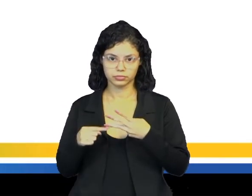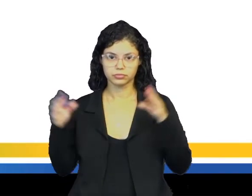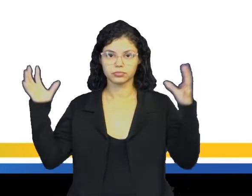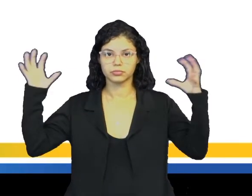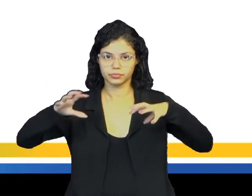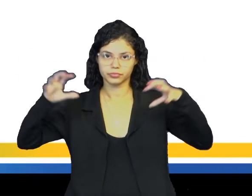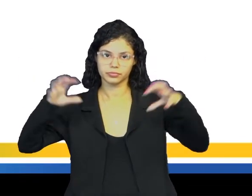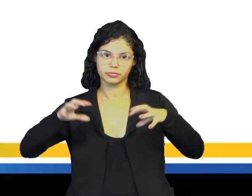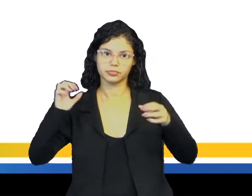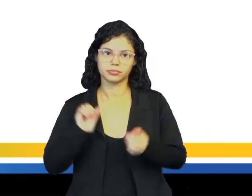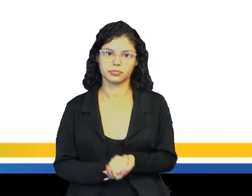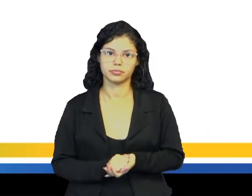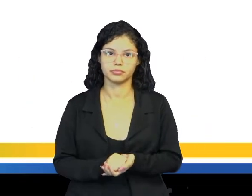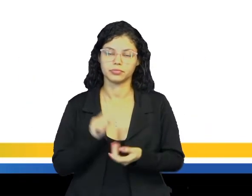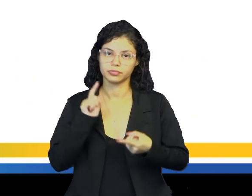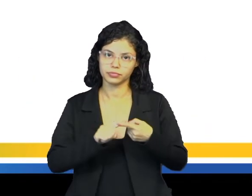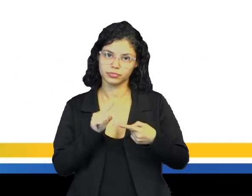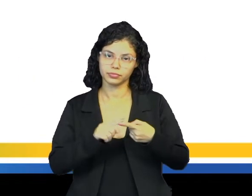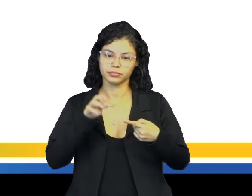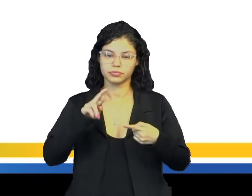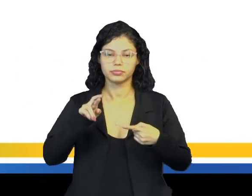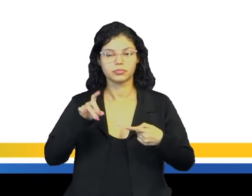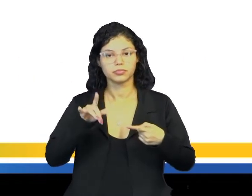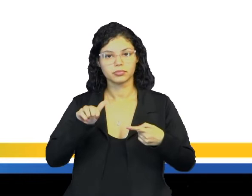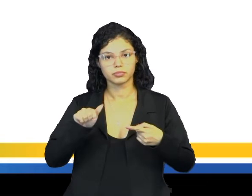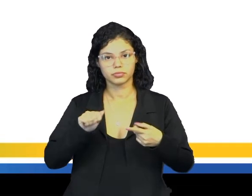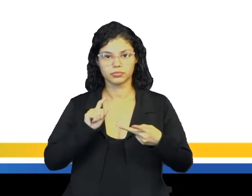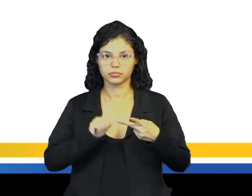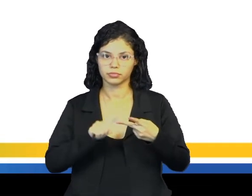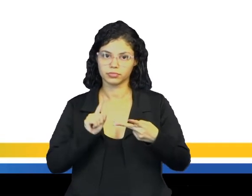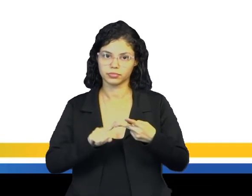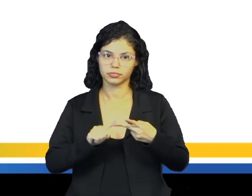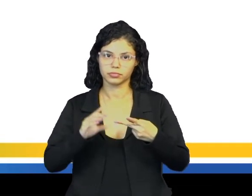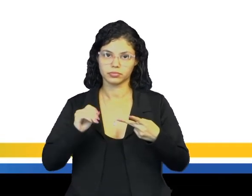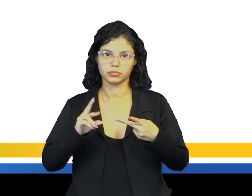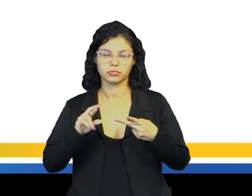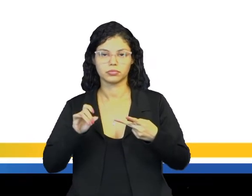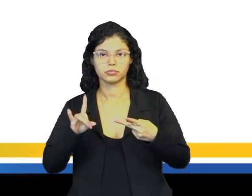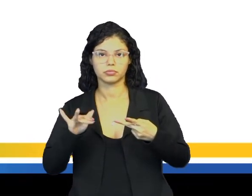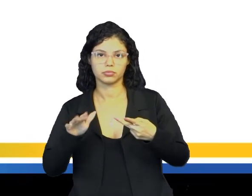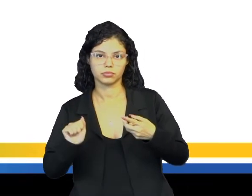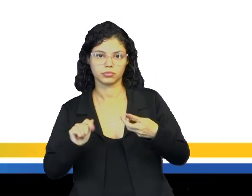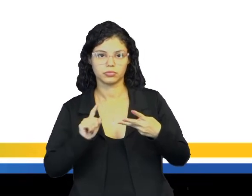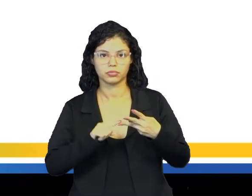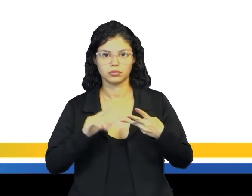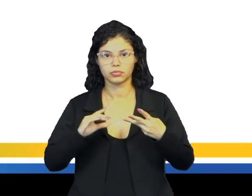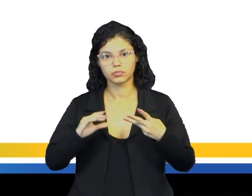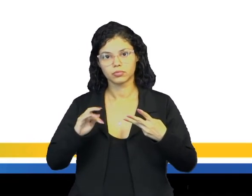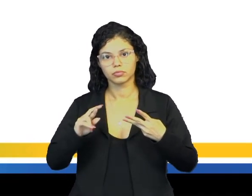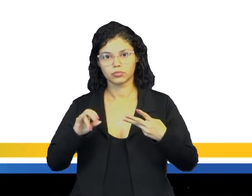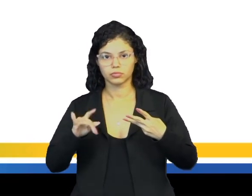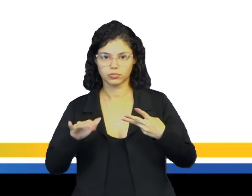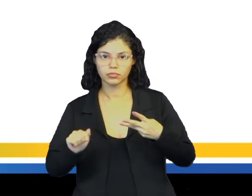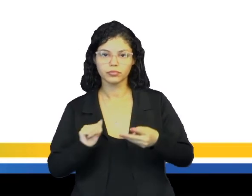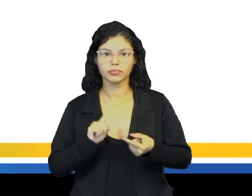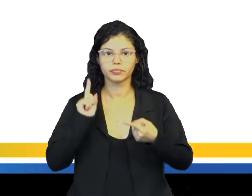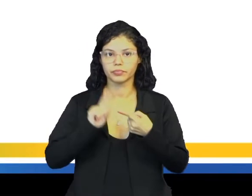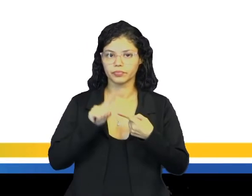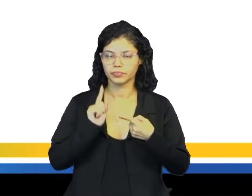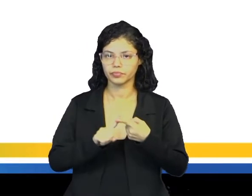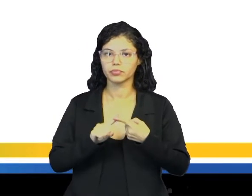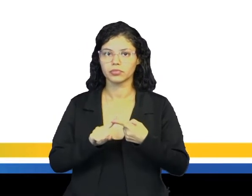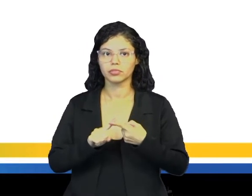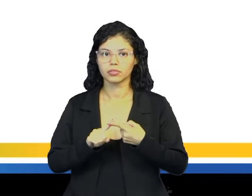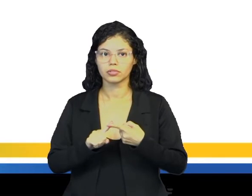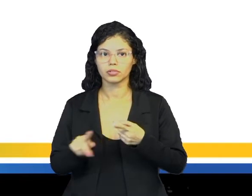3 tipos de chuva. Temos uma chuva frontal, uma chuva orográfica e uma chuva convectiva. A chuva frontal